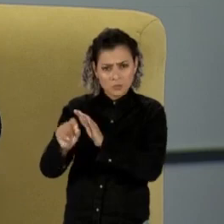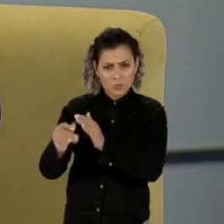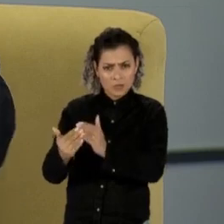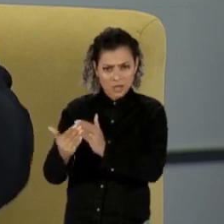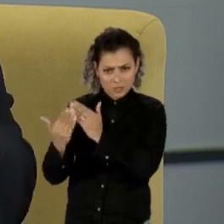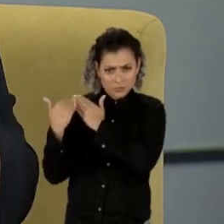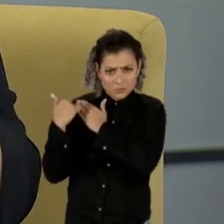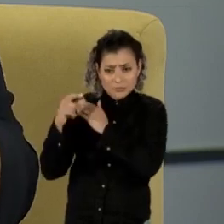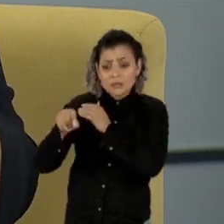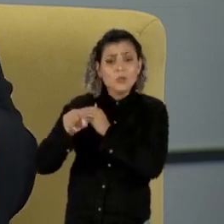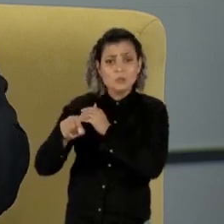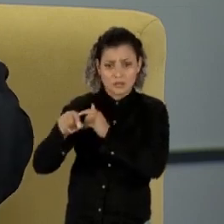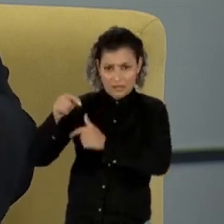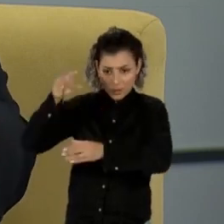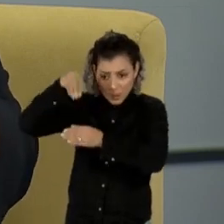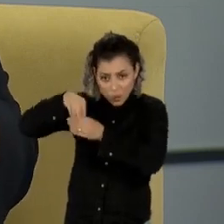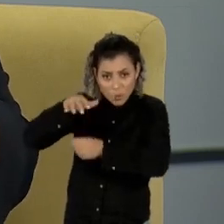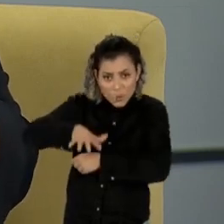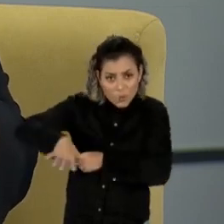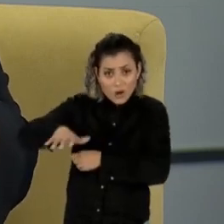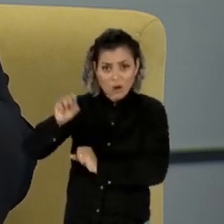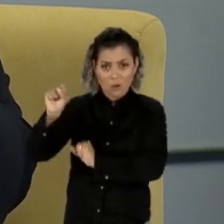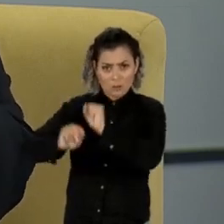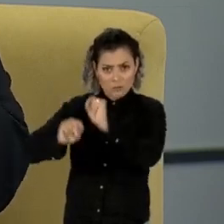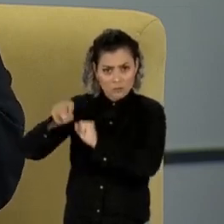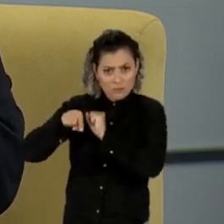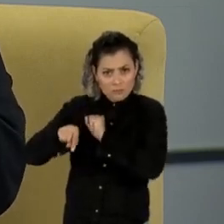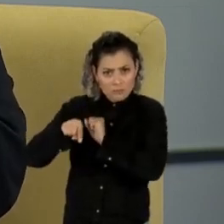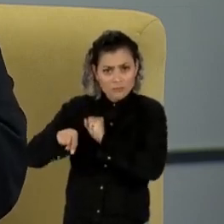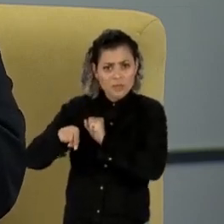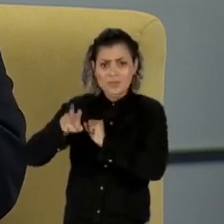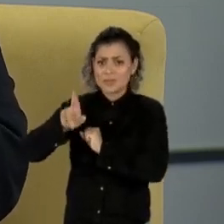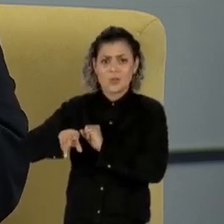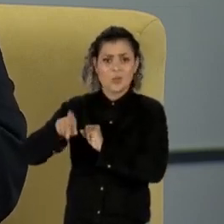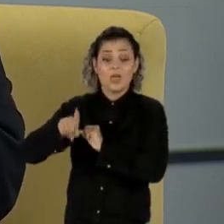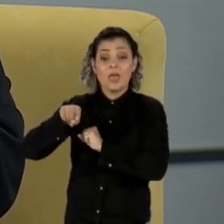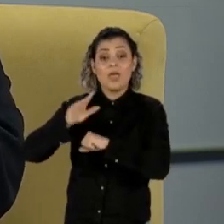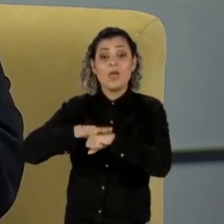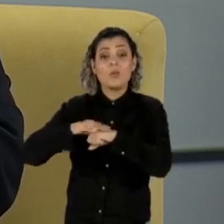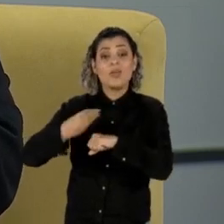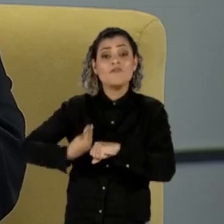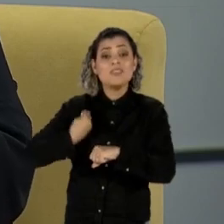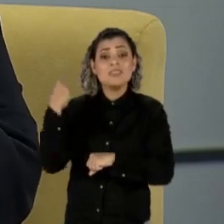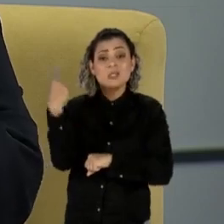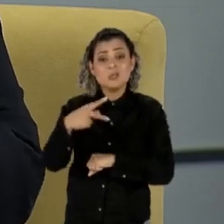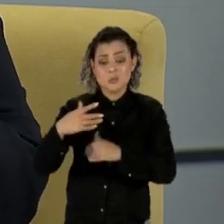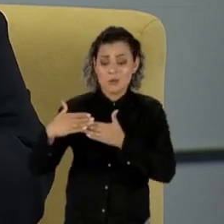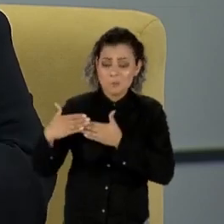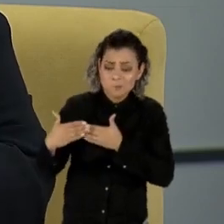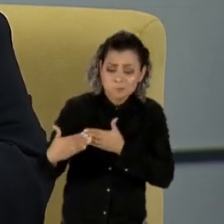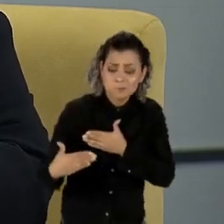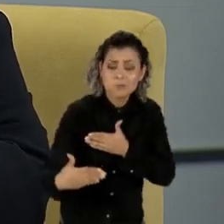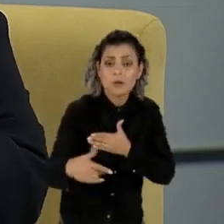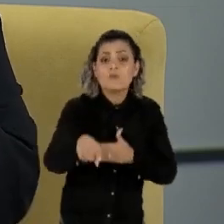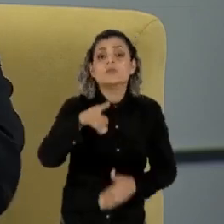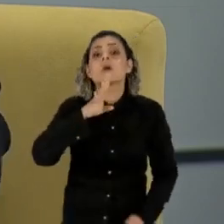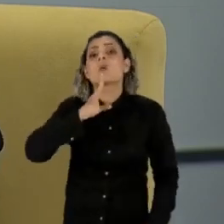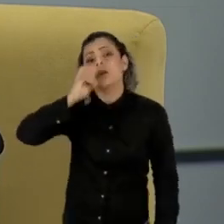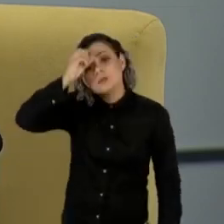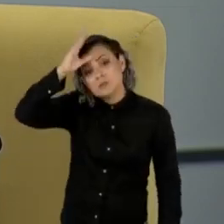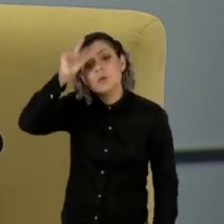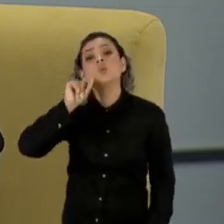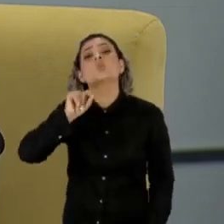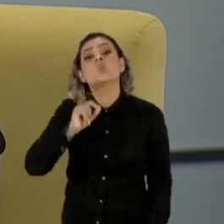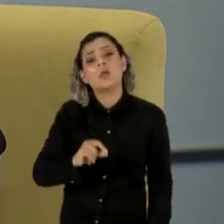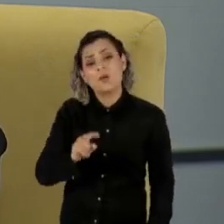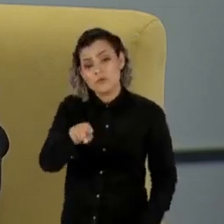é um local de uma empresa a carreira é a tua trajetória então quais são os seus conhecimentos quais são